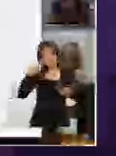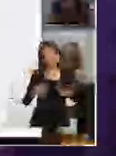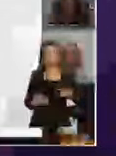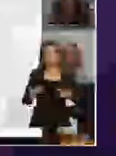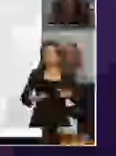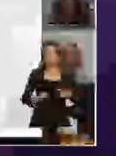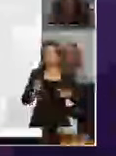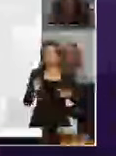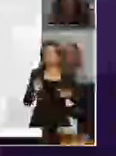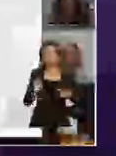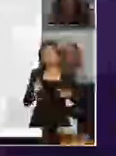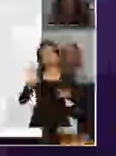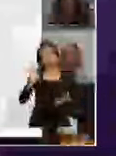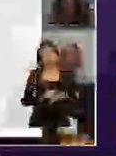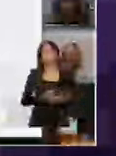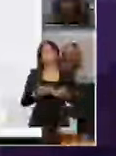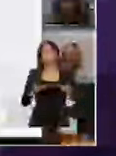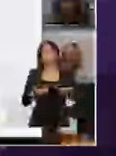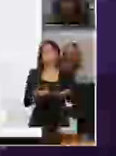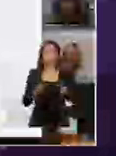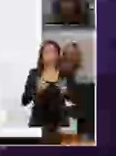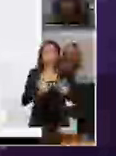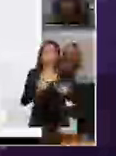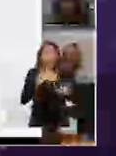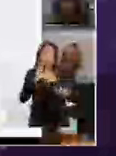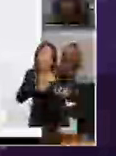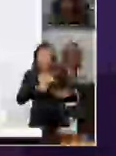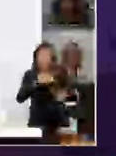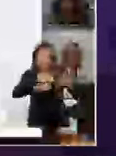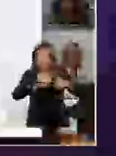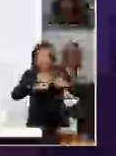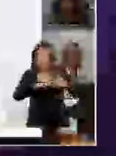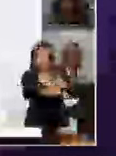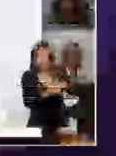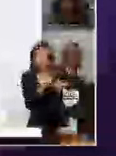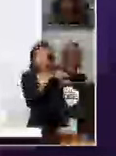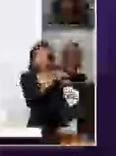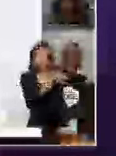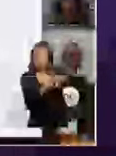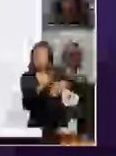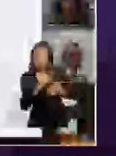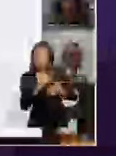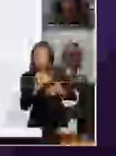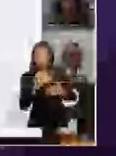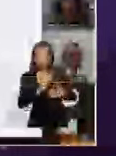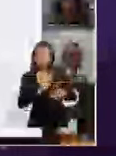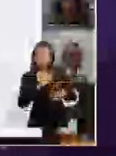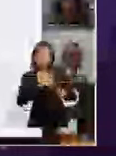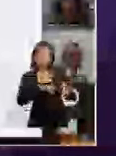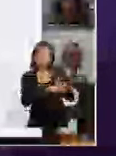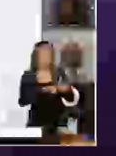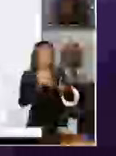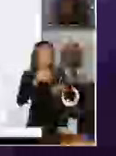de ganho de vida real. Mas quando a gente analisa o benefício de risco e absoluto de risco,